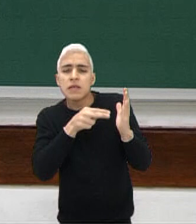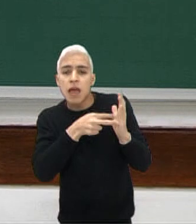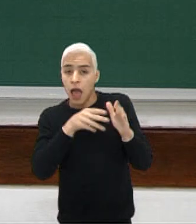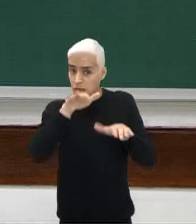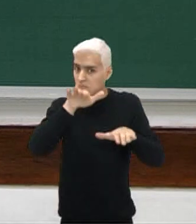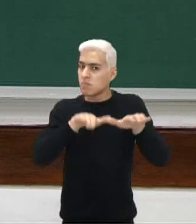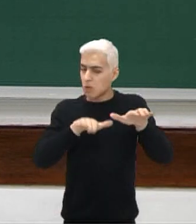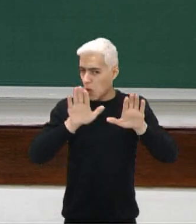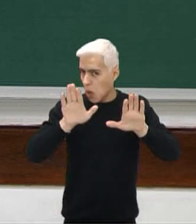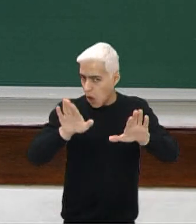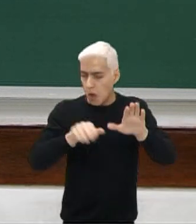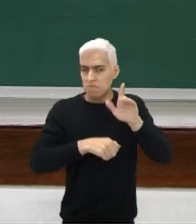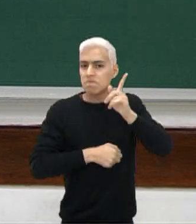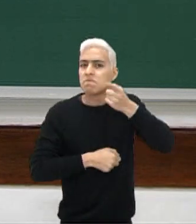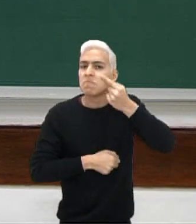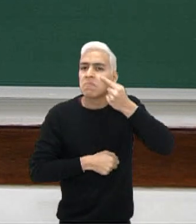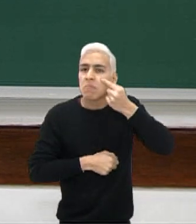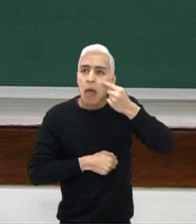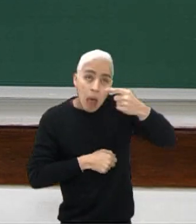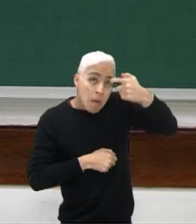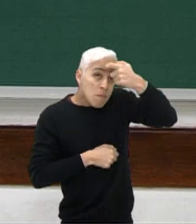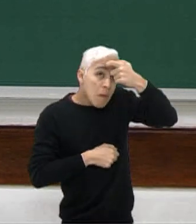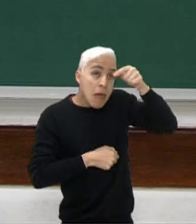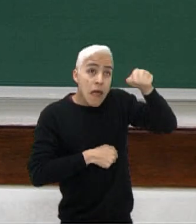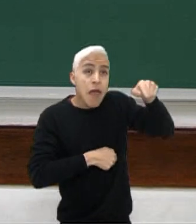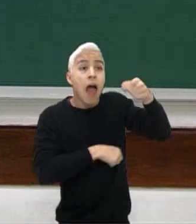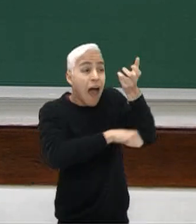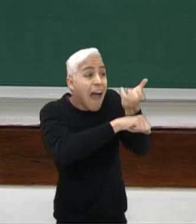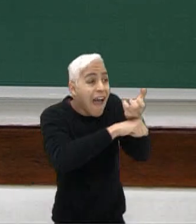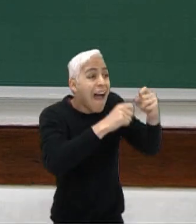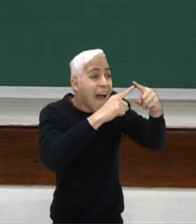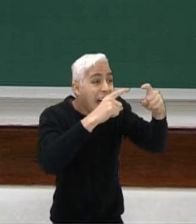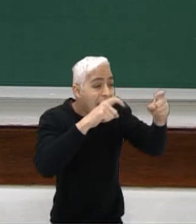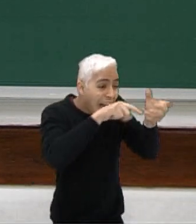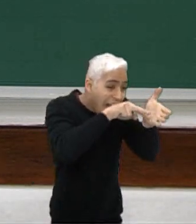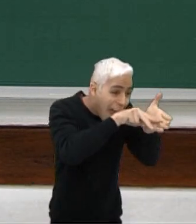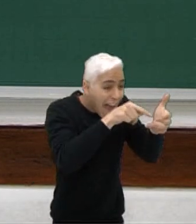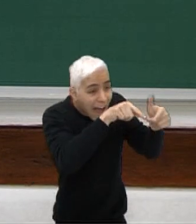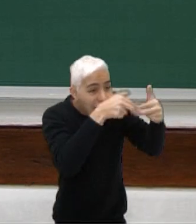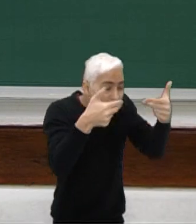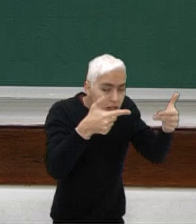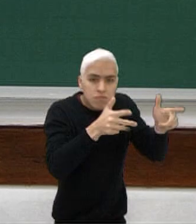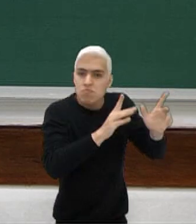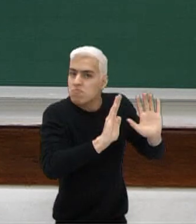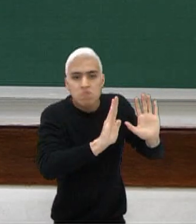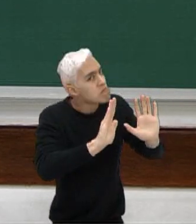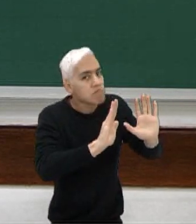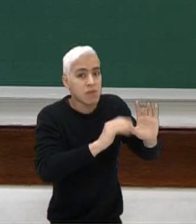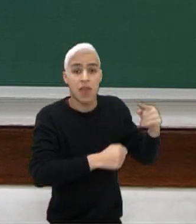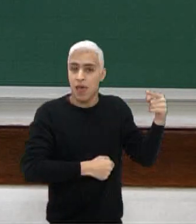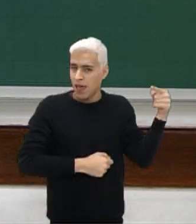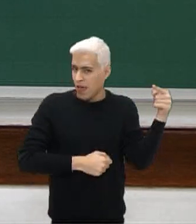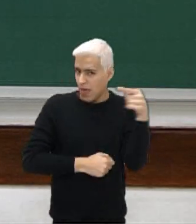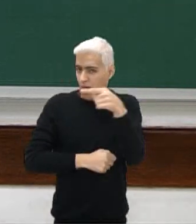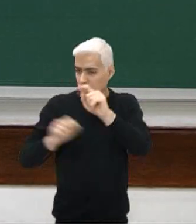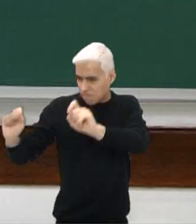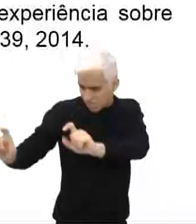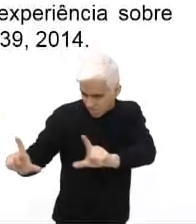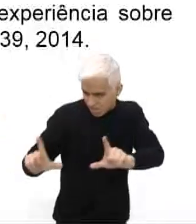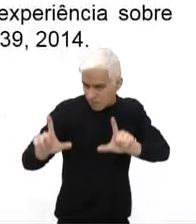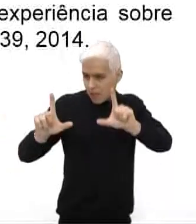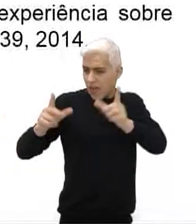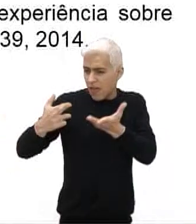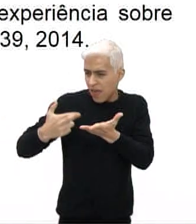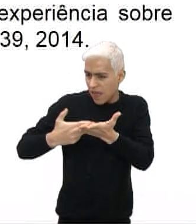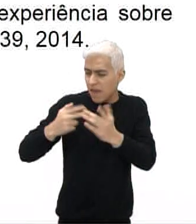que tirar um pouquinho da mente a disciplina de ciências, são coisas diferentes, tá? Esta revista científica